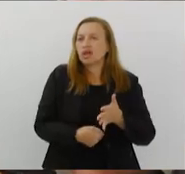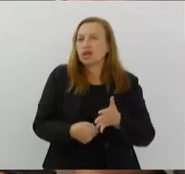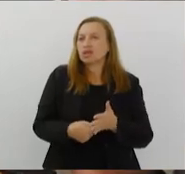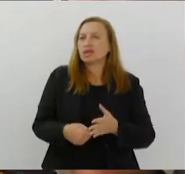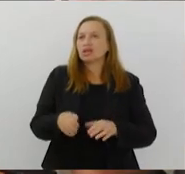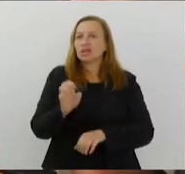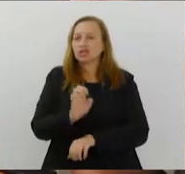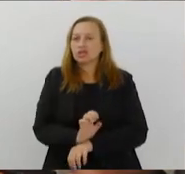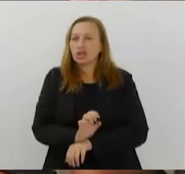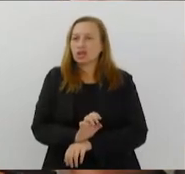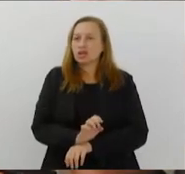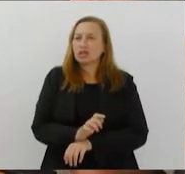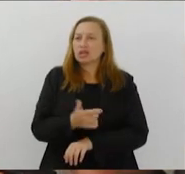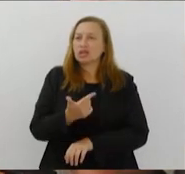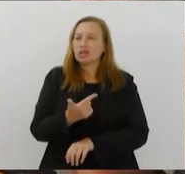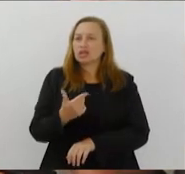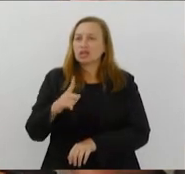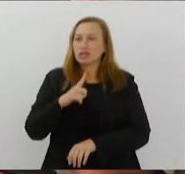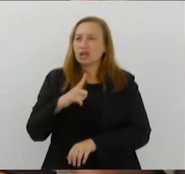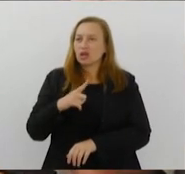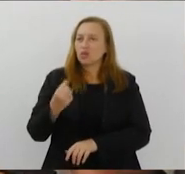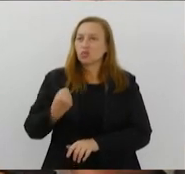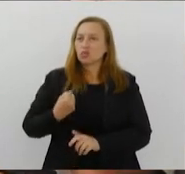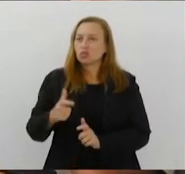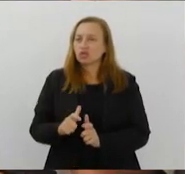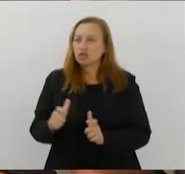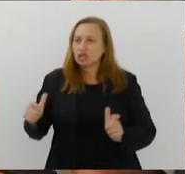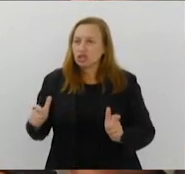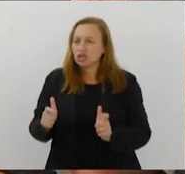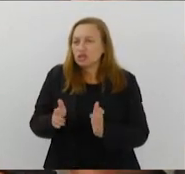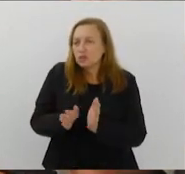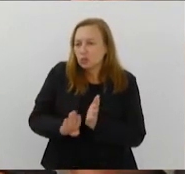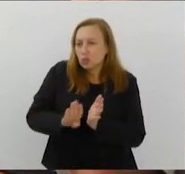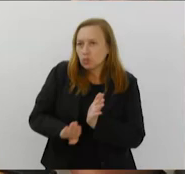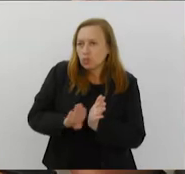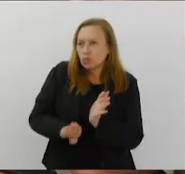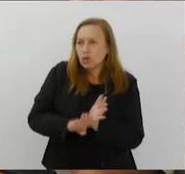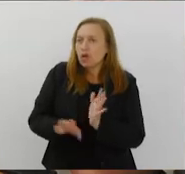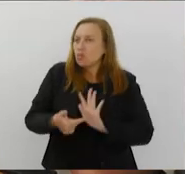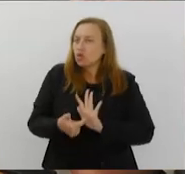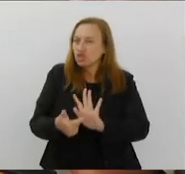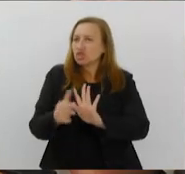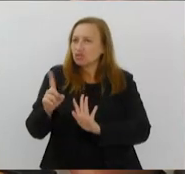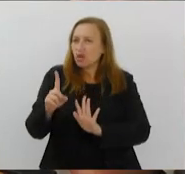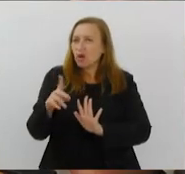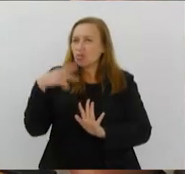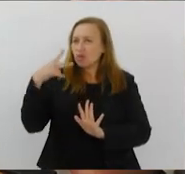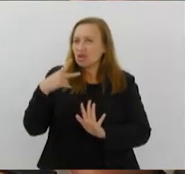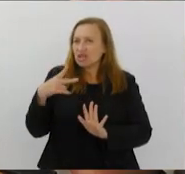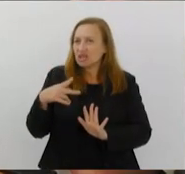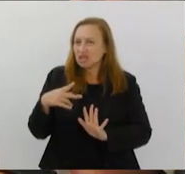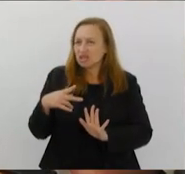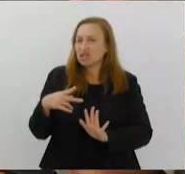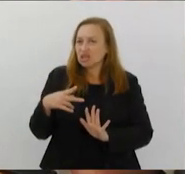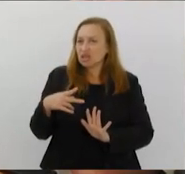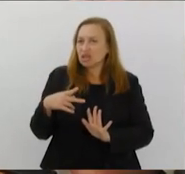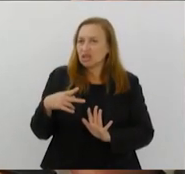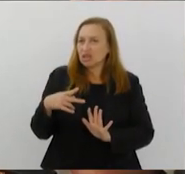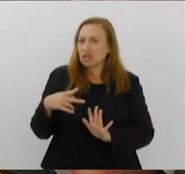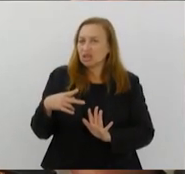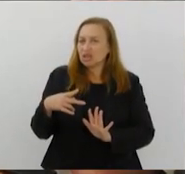estado, terem os maiores números de depósitos de resíduos, mostrando que isso não era uma política de coincidência, era uma política